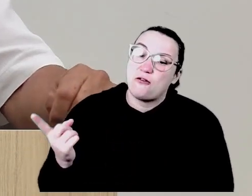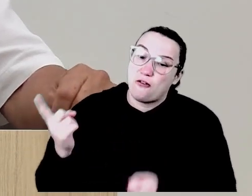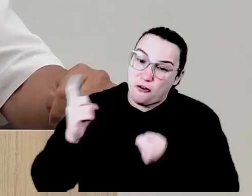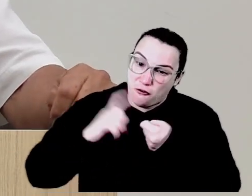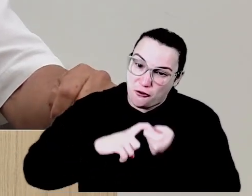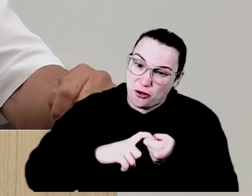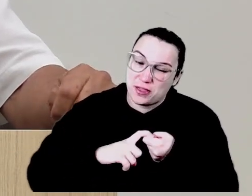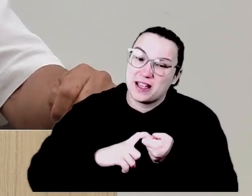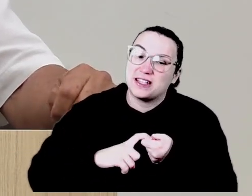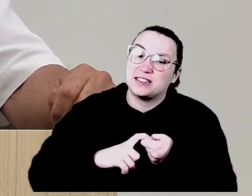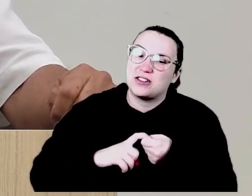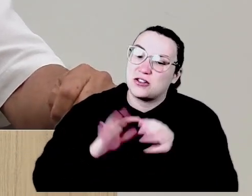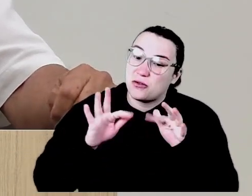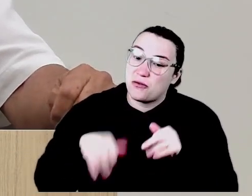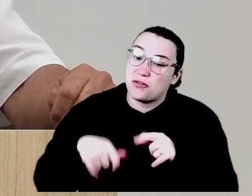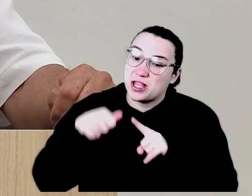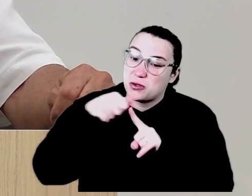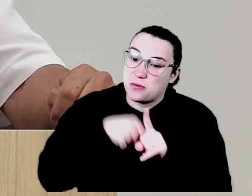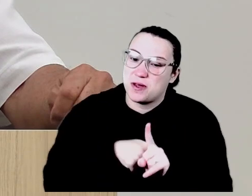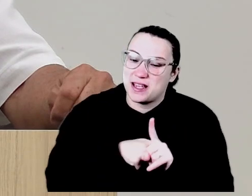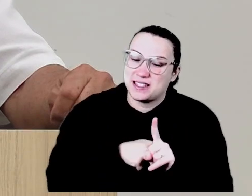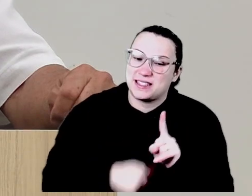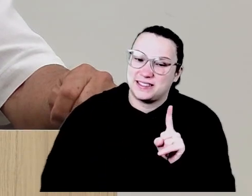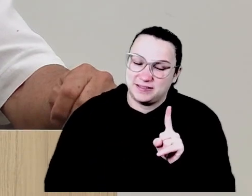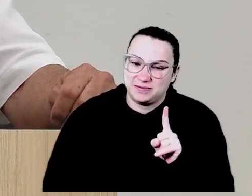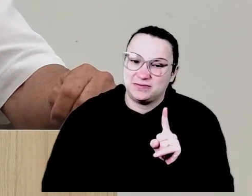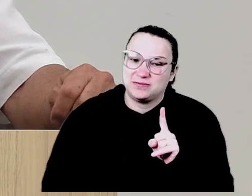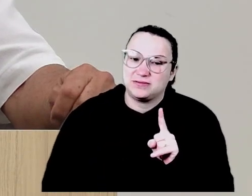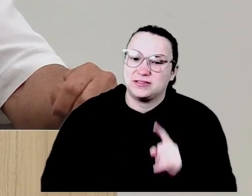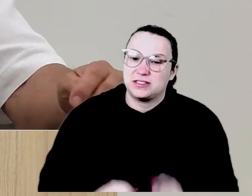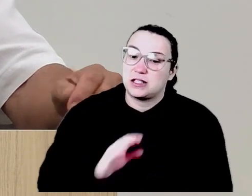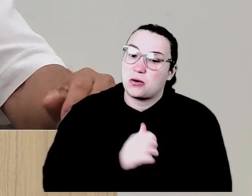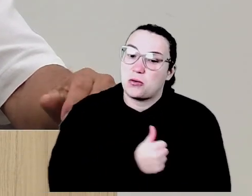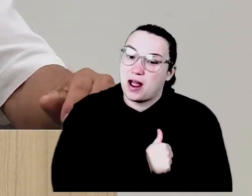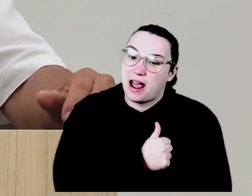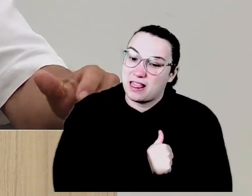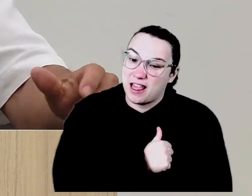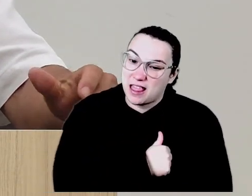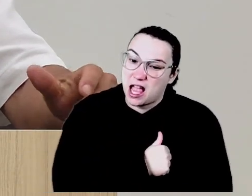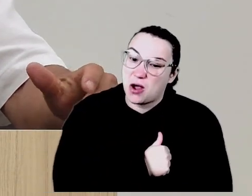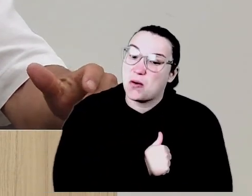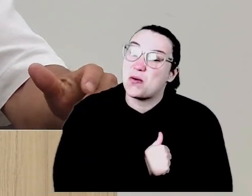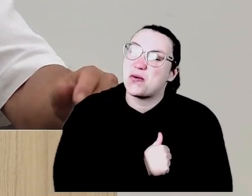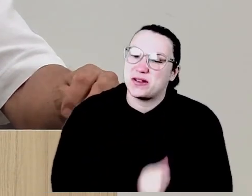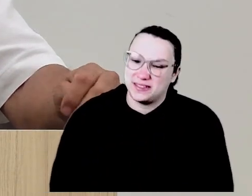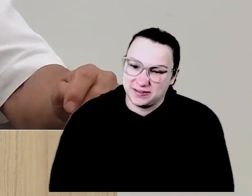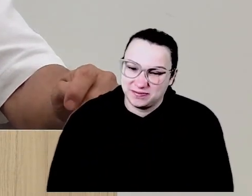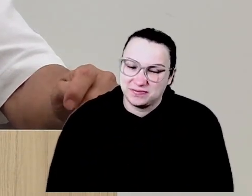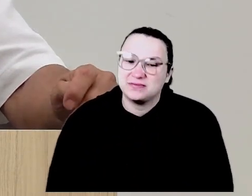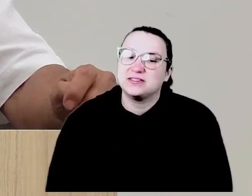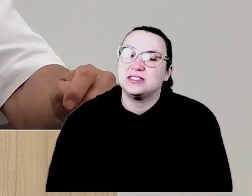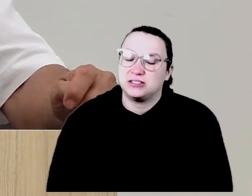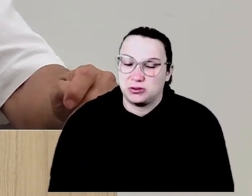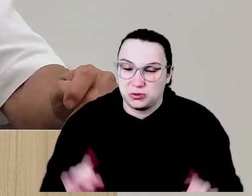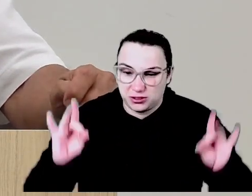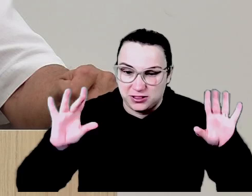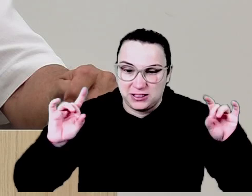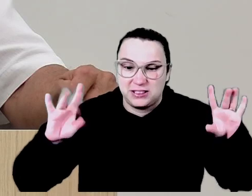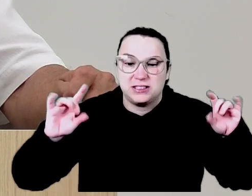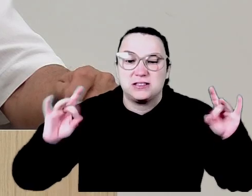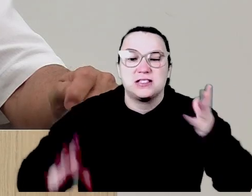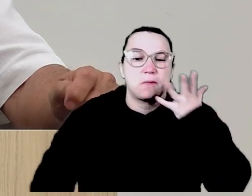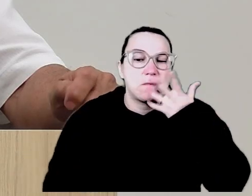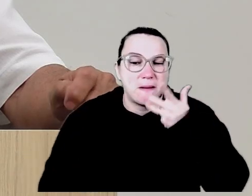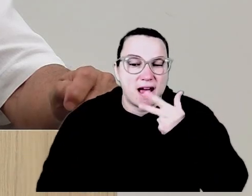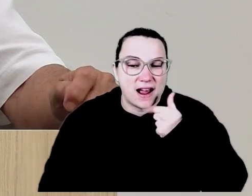retornando agora a final desse mês Eles estão no Canadá então é um momento muito importante para essas crianças